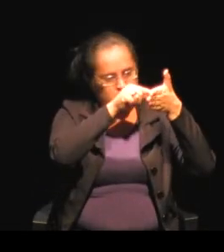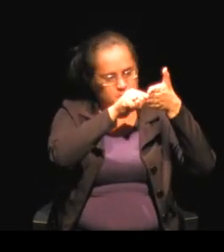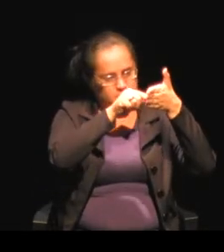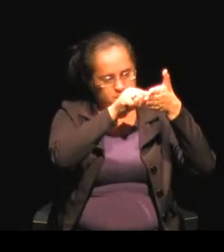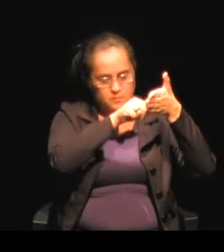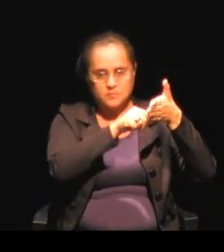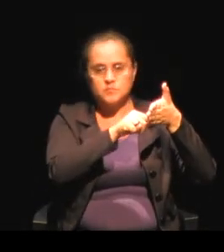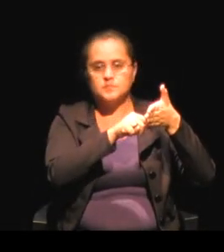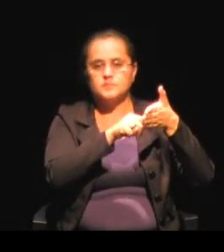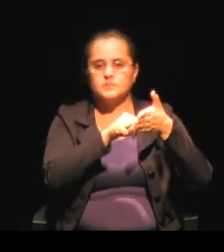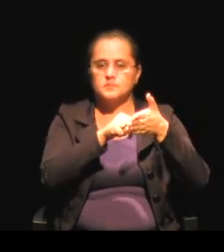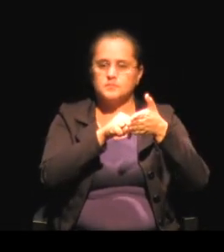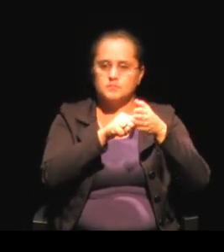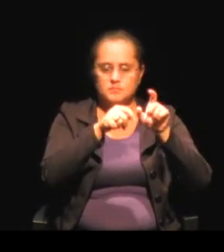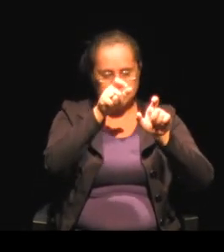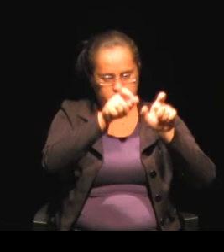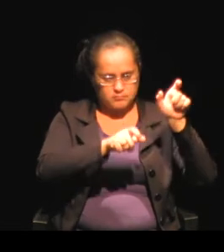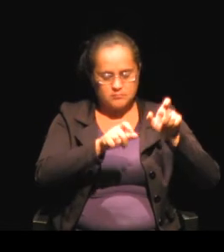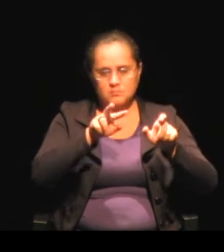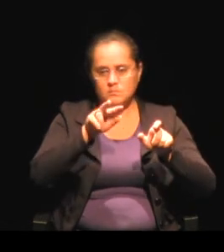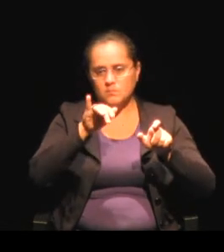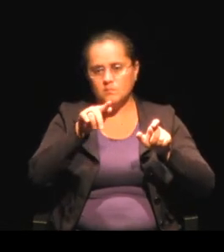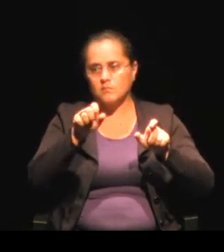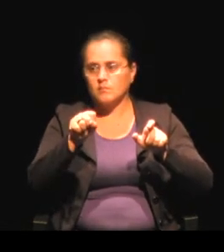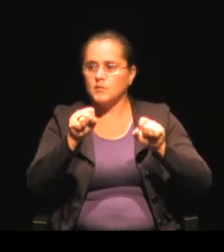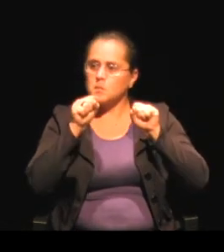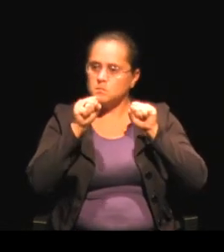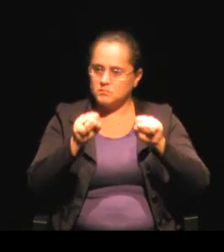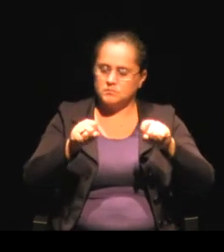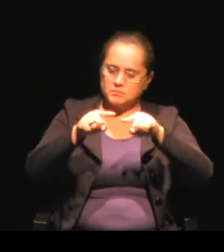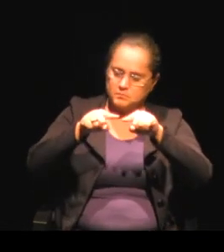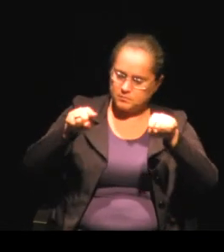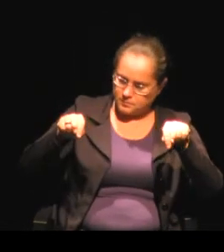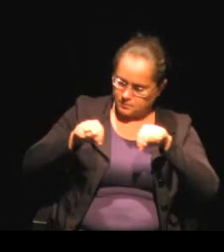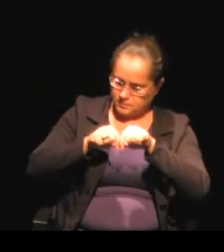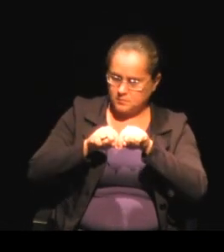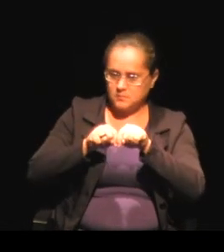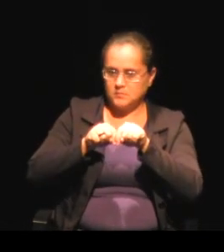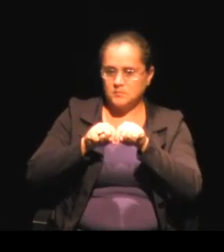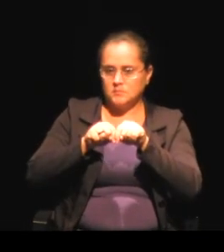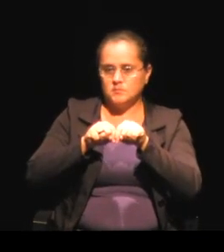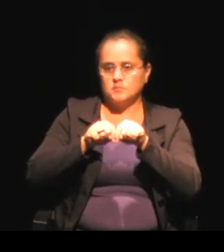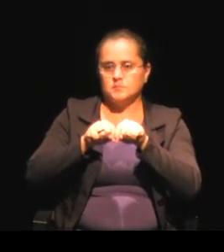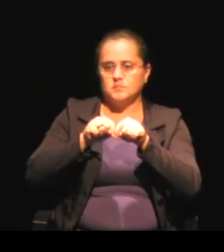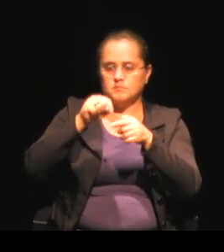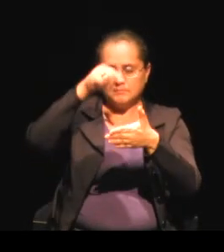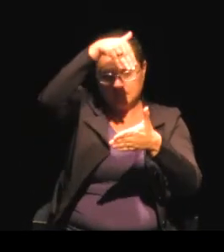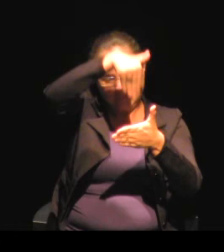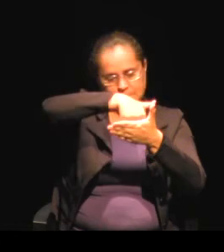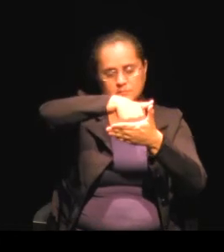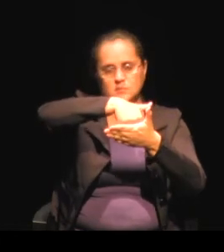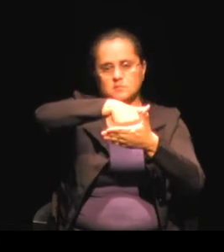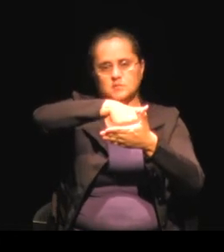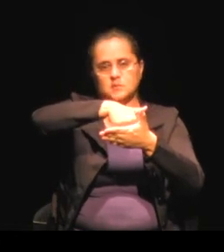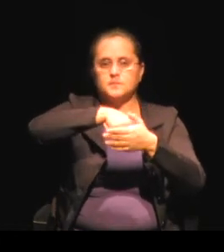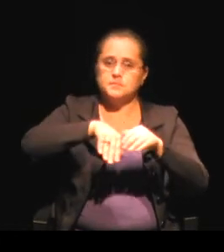teve muita dificuldade para trabalhar aí, enfim, não vale a pena entrar em detalhes, mas é onde